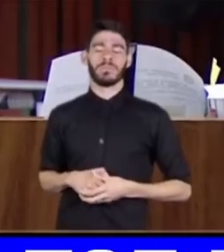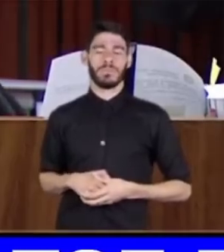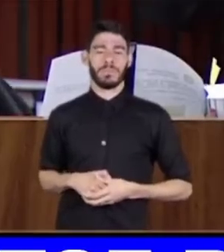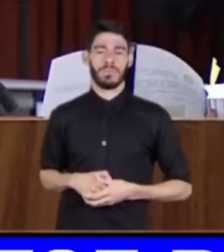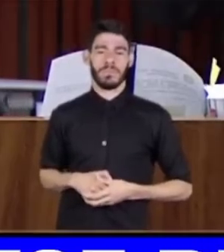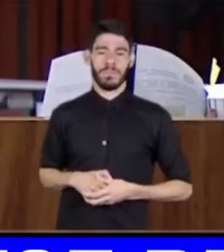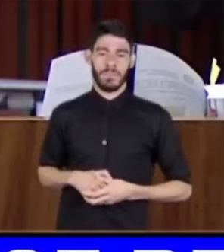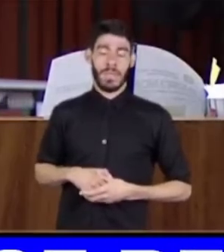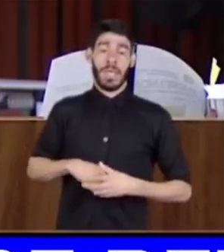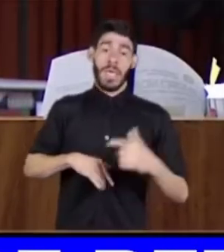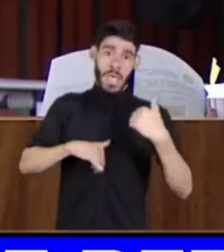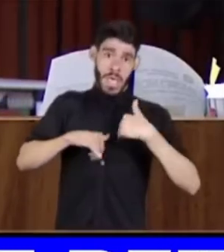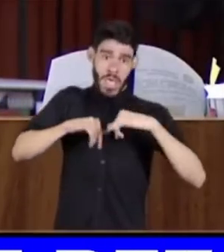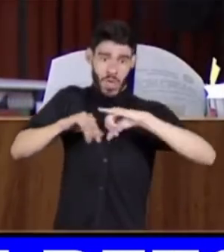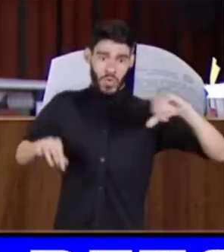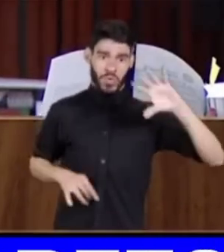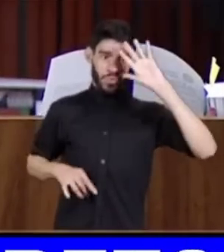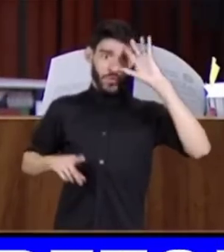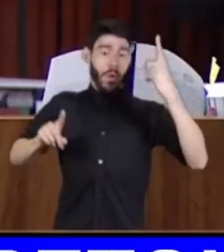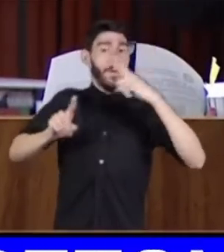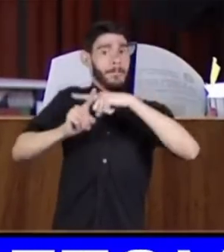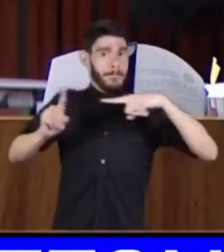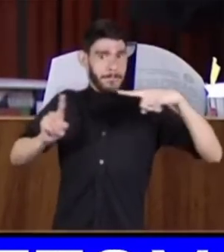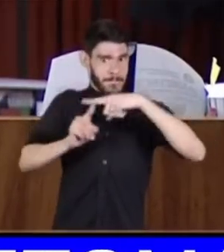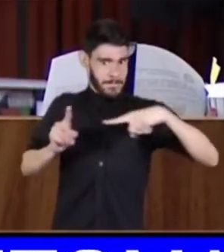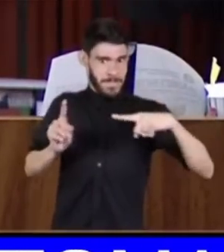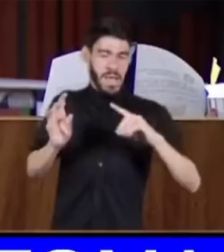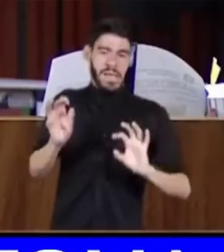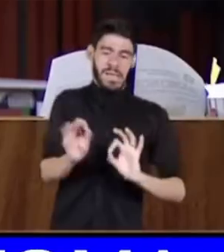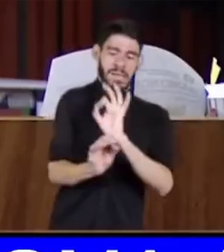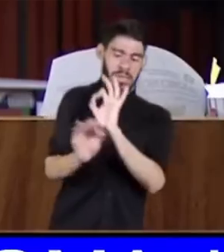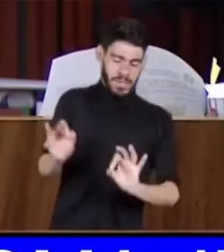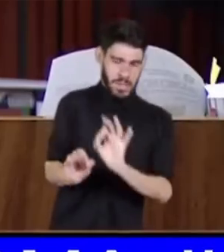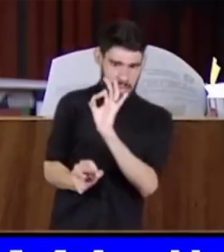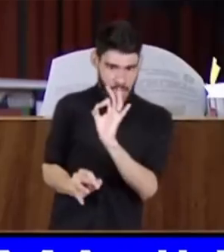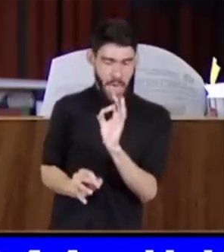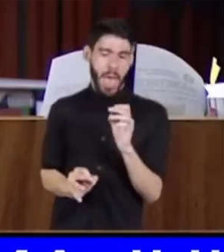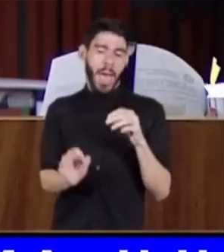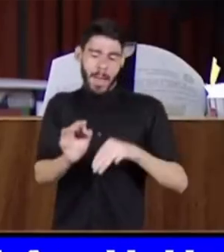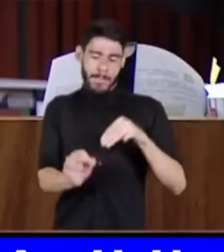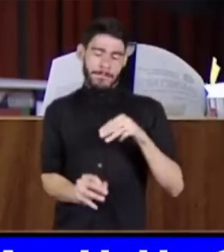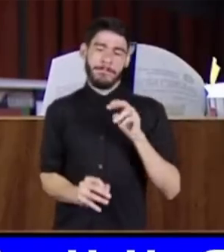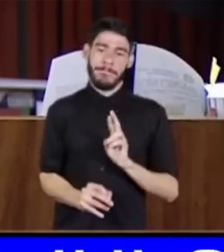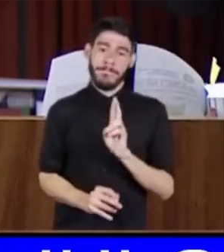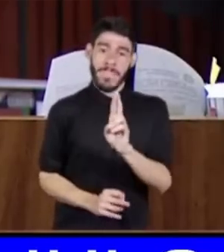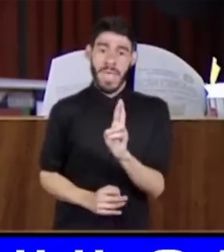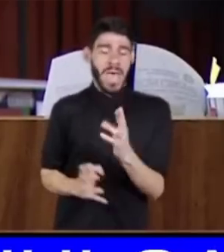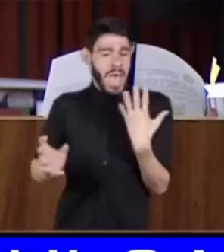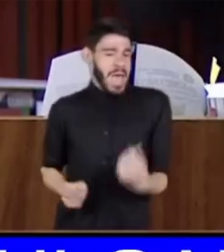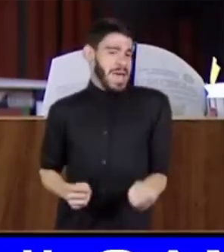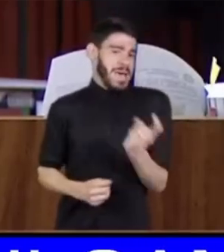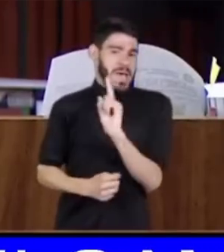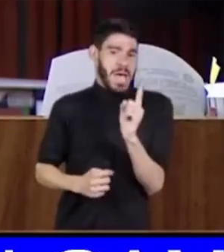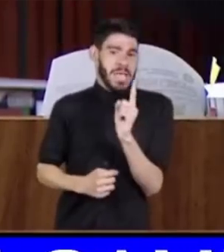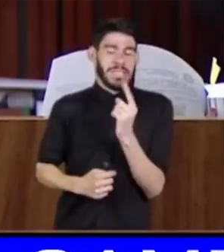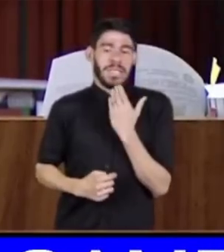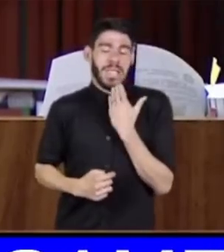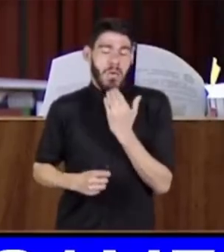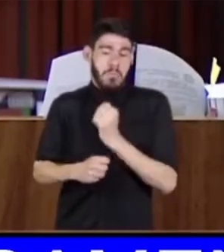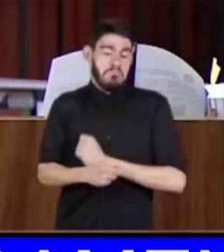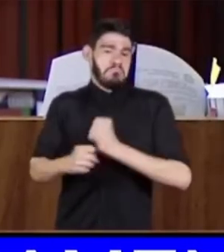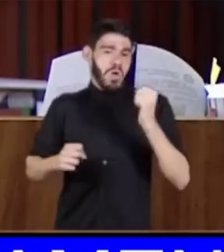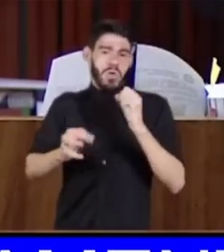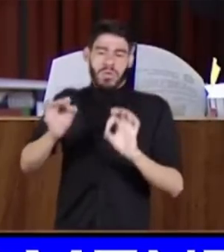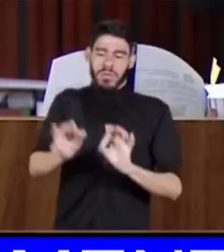Eu proclamo o resultado parcial do julgamento. O ministro relator não conheceu da preliminar de incompetência